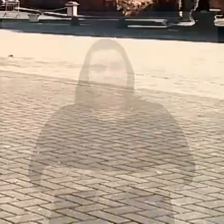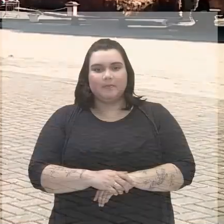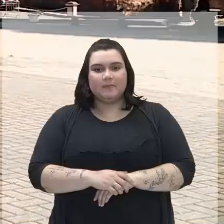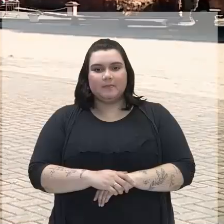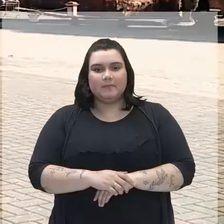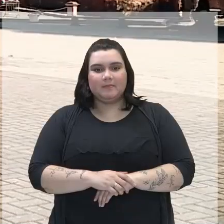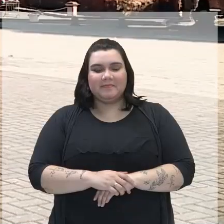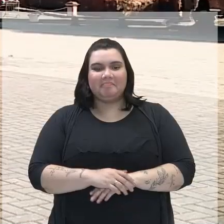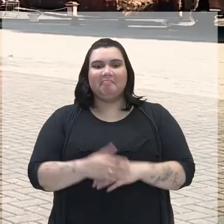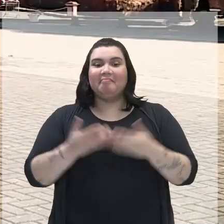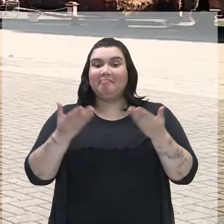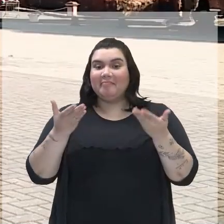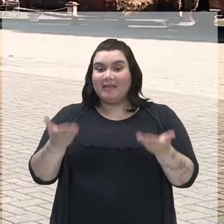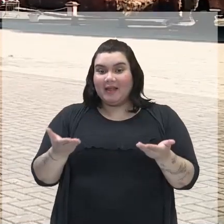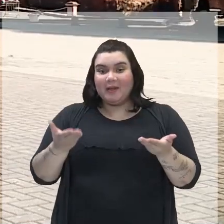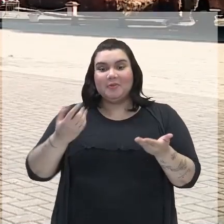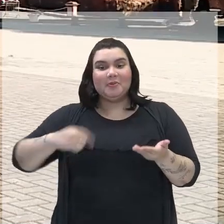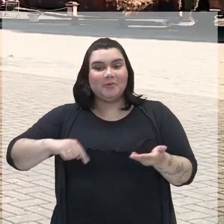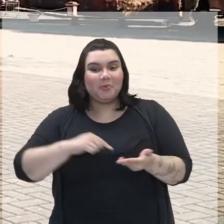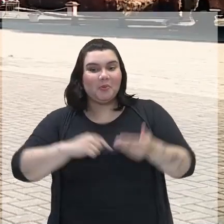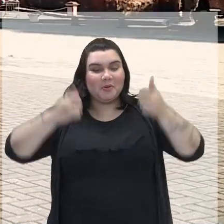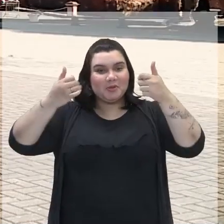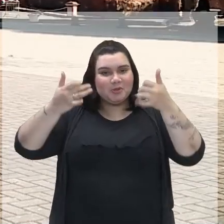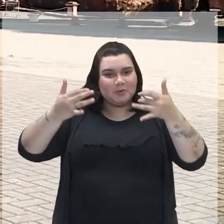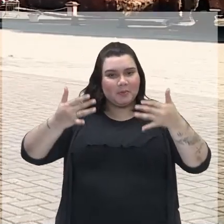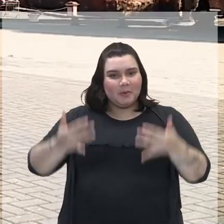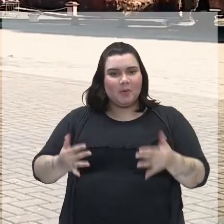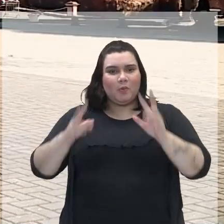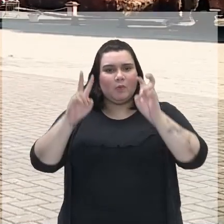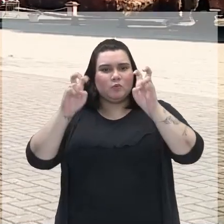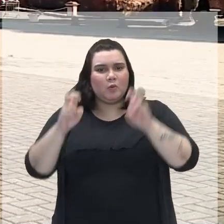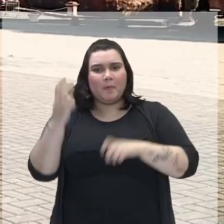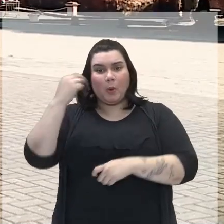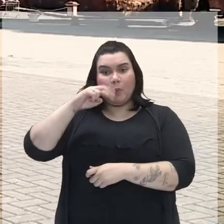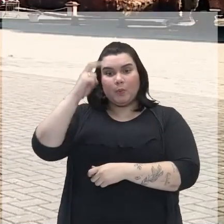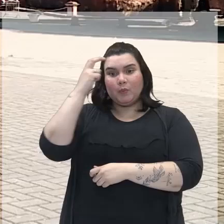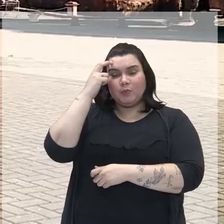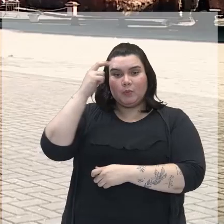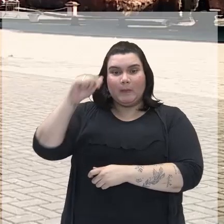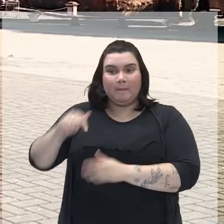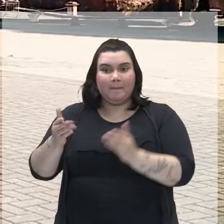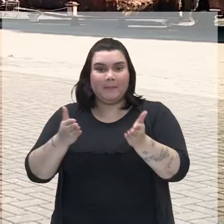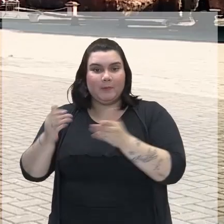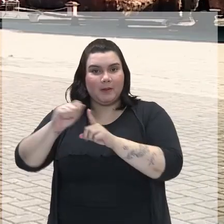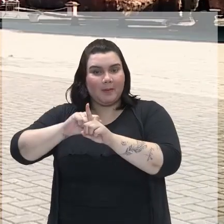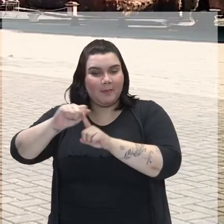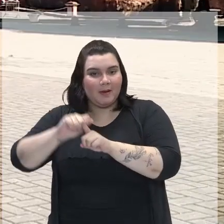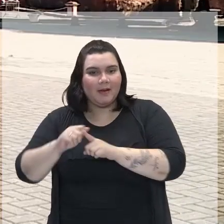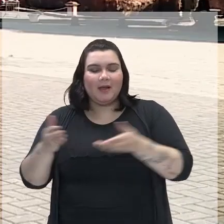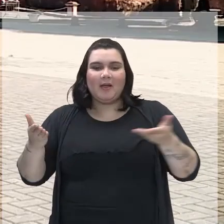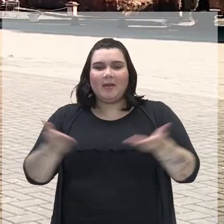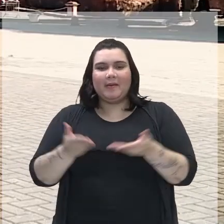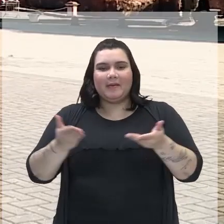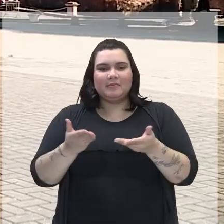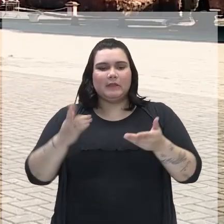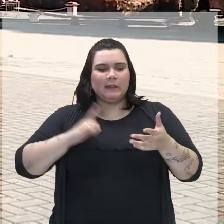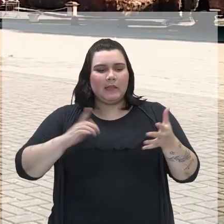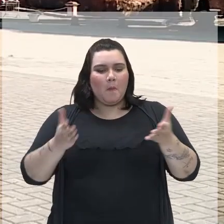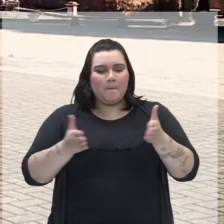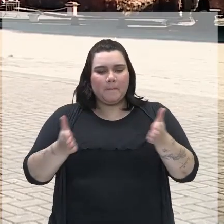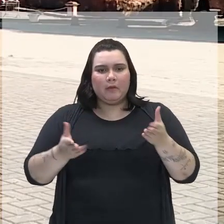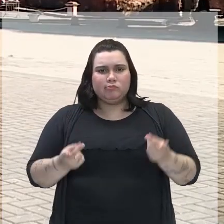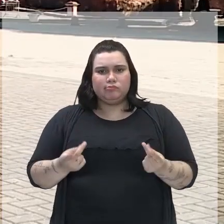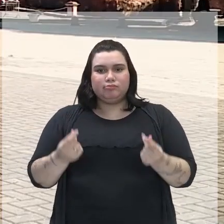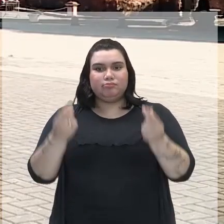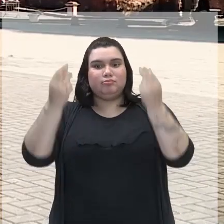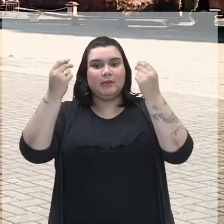E bem, meus queridos, já que é para a gente falar sobre Belle Époque, sobre a cultura da borracha, que esse momento que trouxe tanta riqueza para